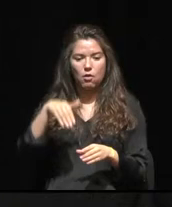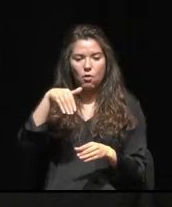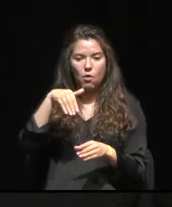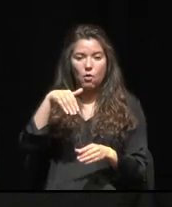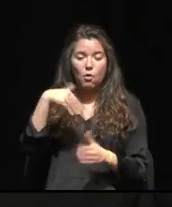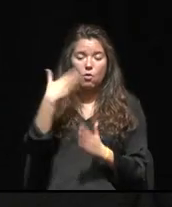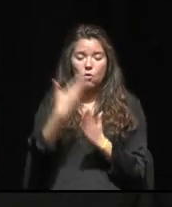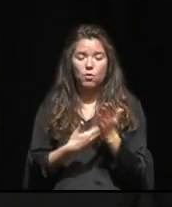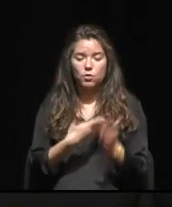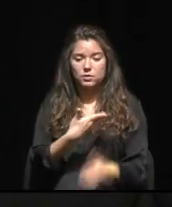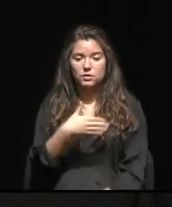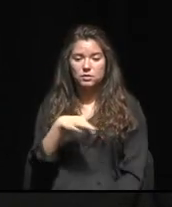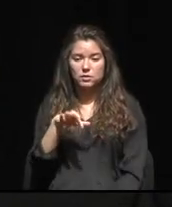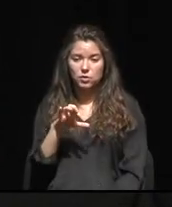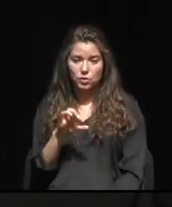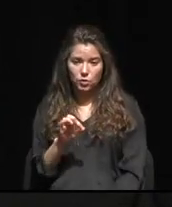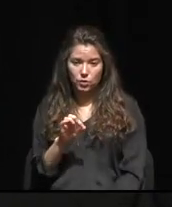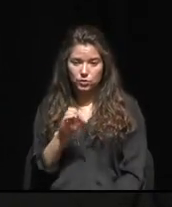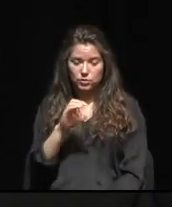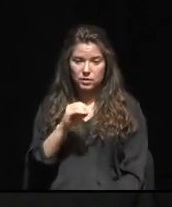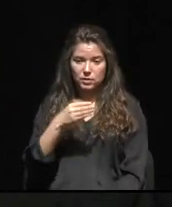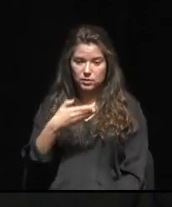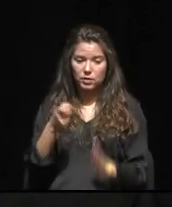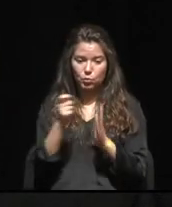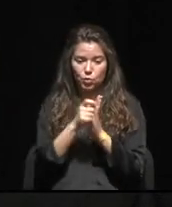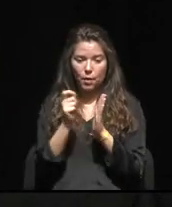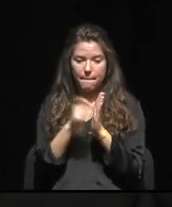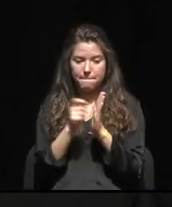10807 do PCP por